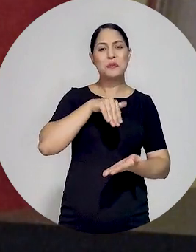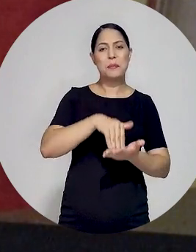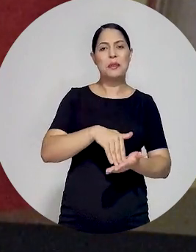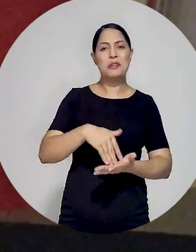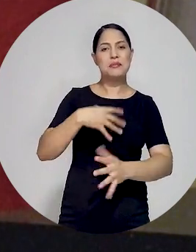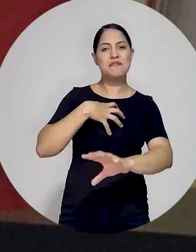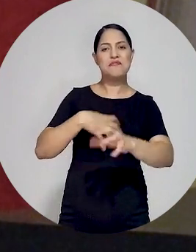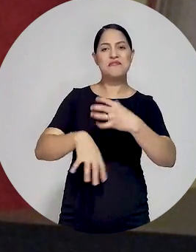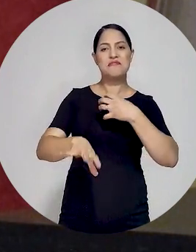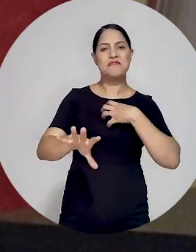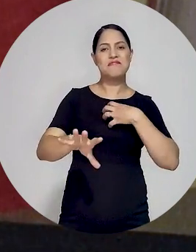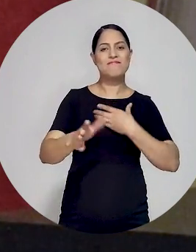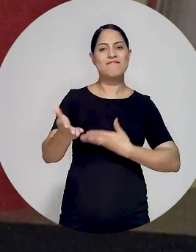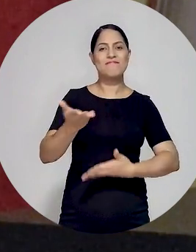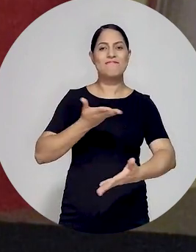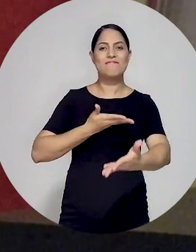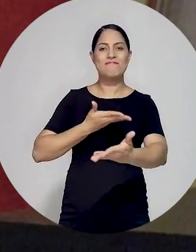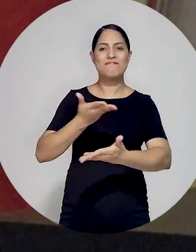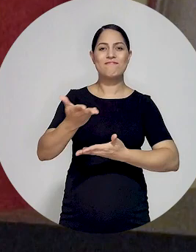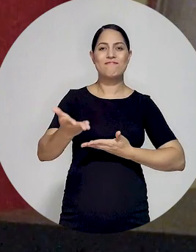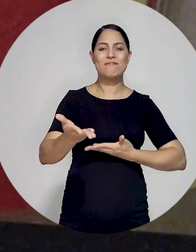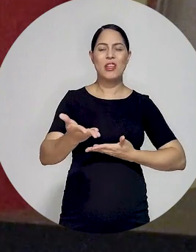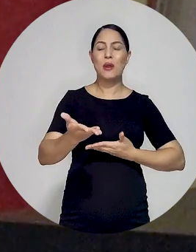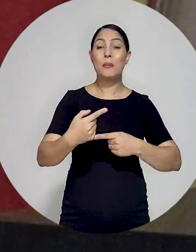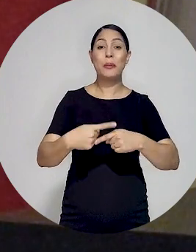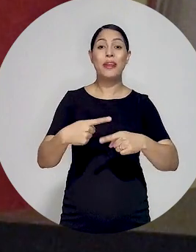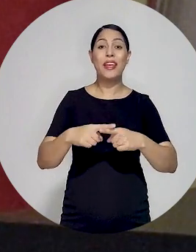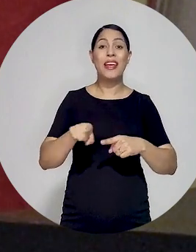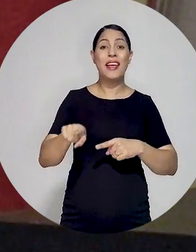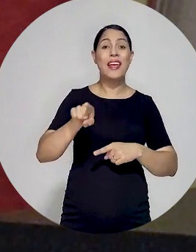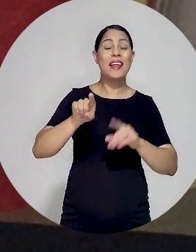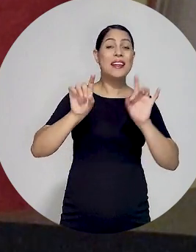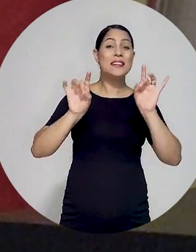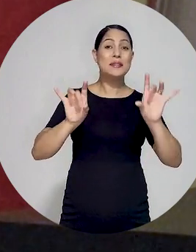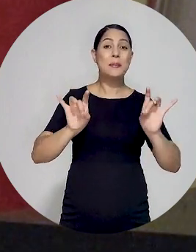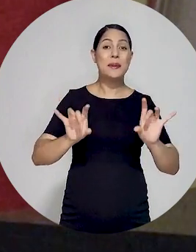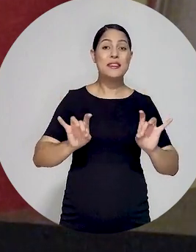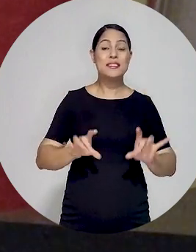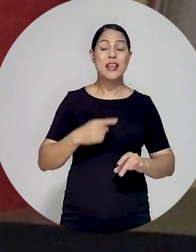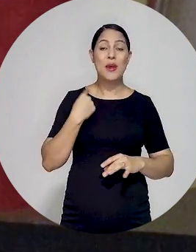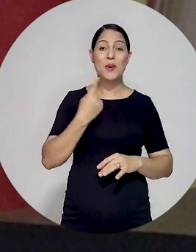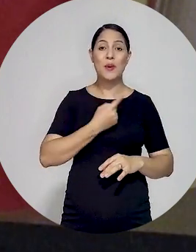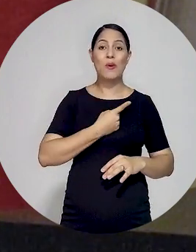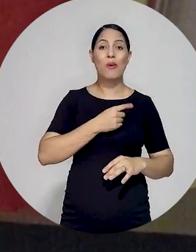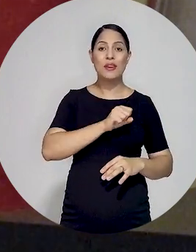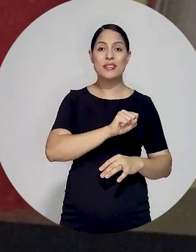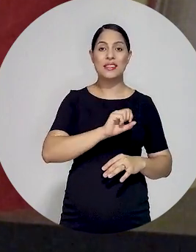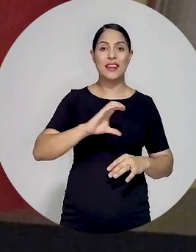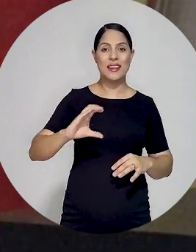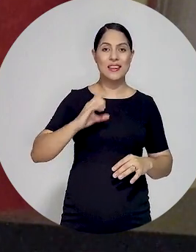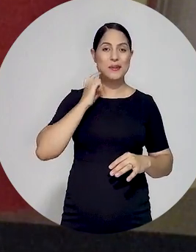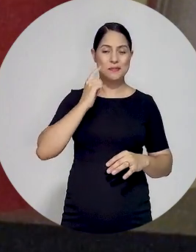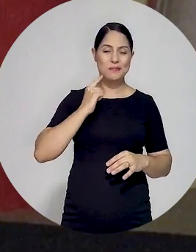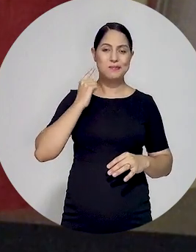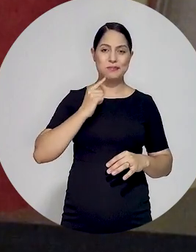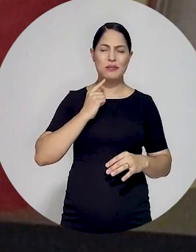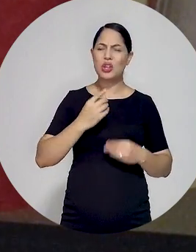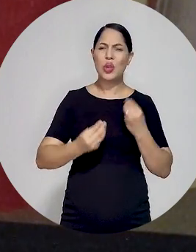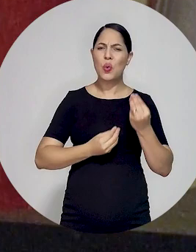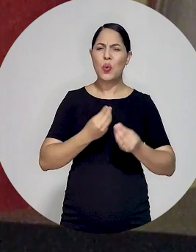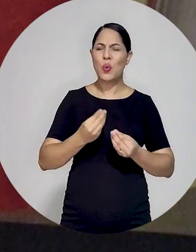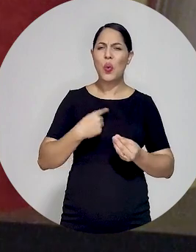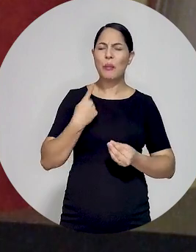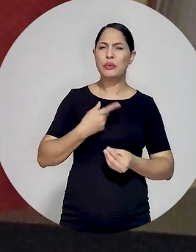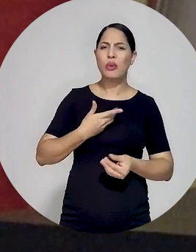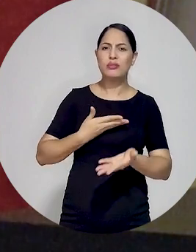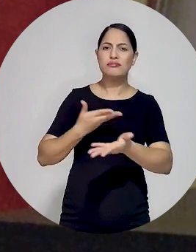nós devemos retribuir este carinho mais que especial com a nossa advocacia